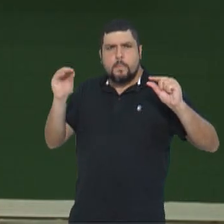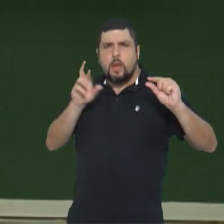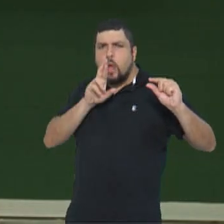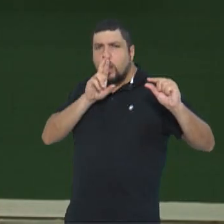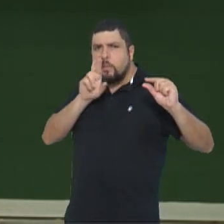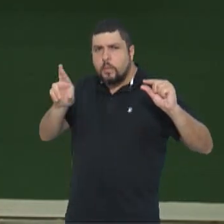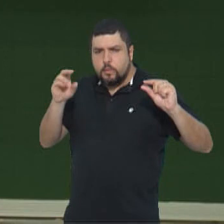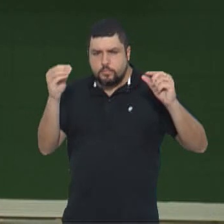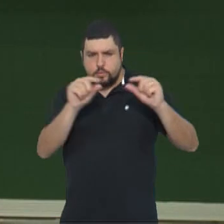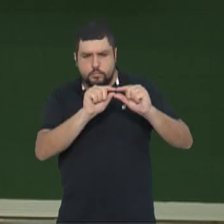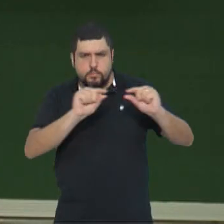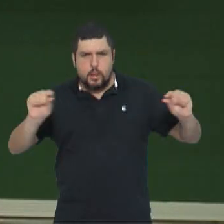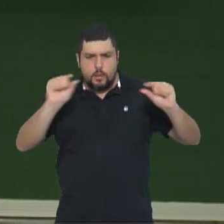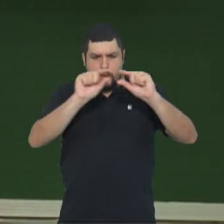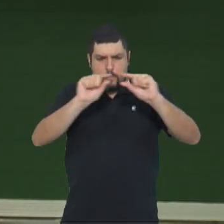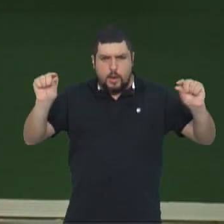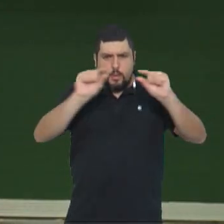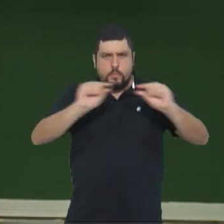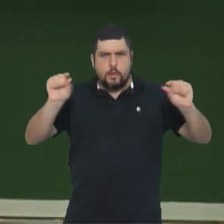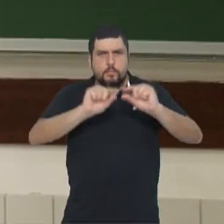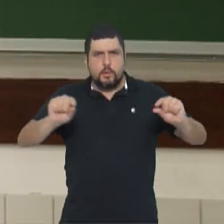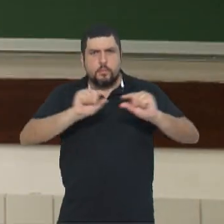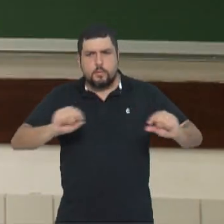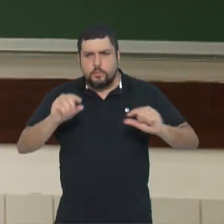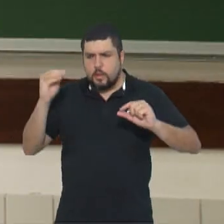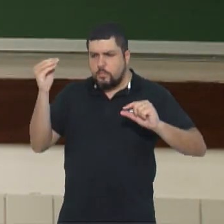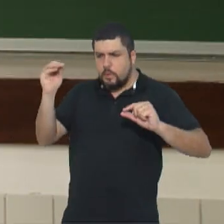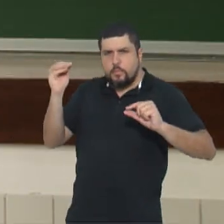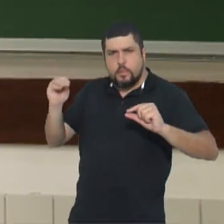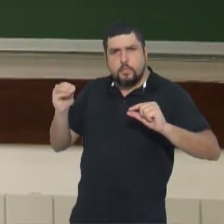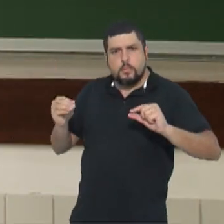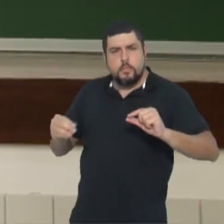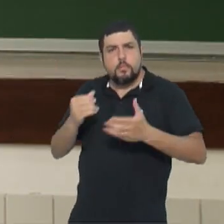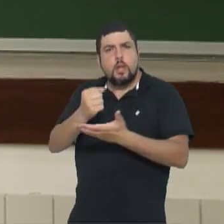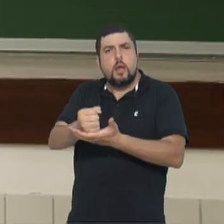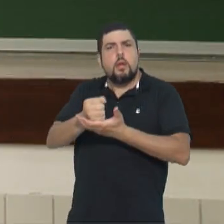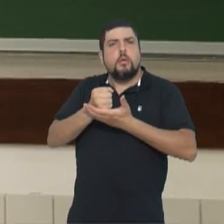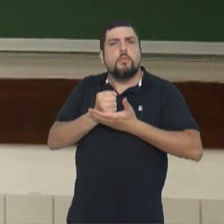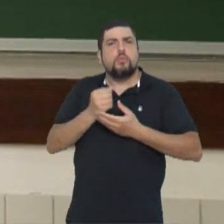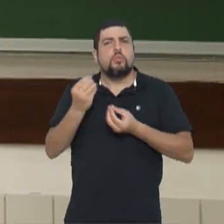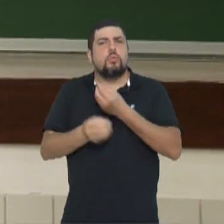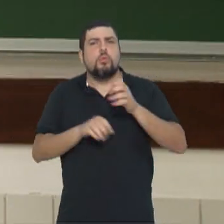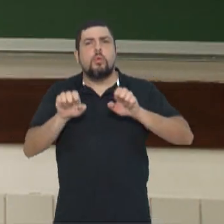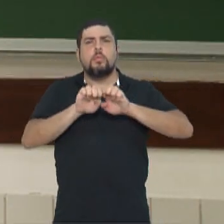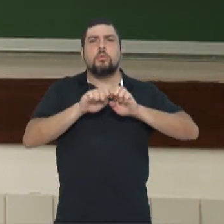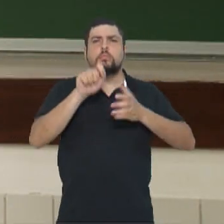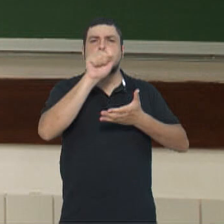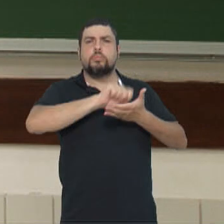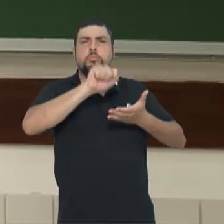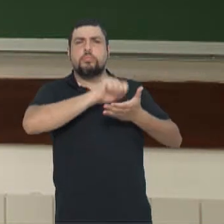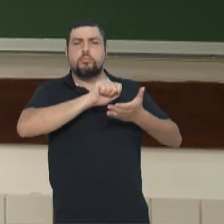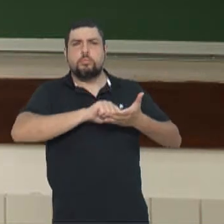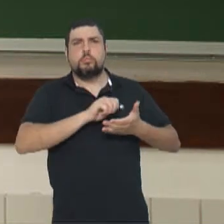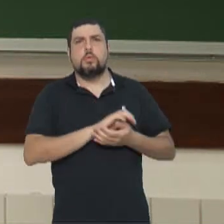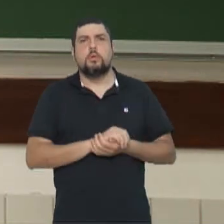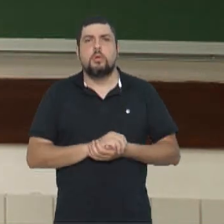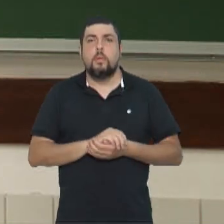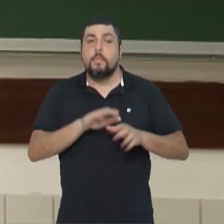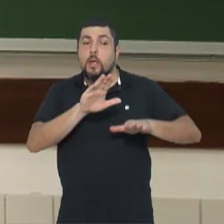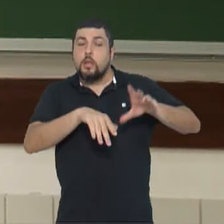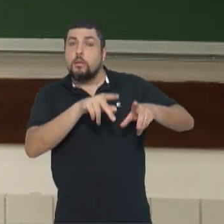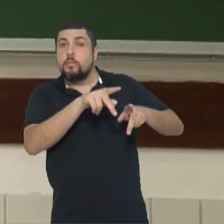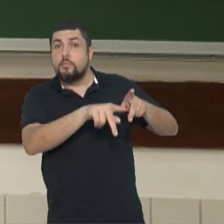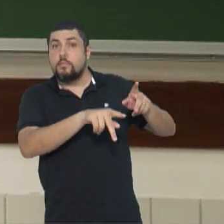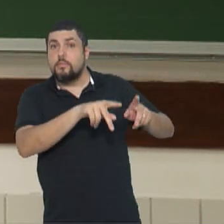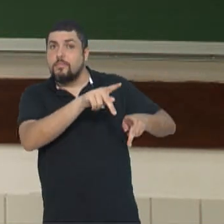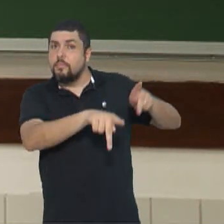vai circular, porque aí me ajuda a pensar a linguagem e a estrutura, né? Dependendo da pessoa ou do site, eu não posso fazer uma resenha de cinco